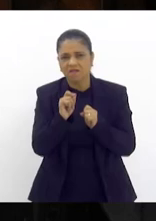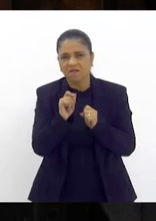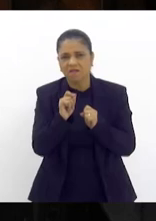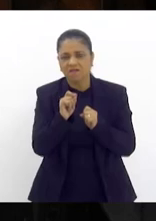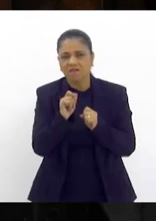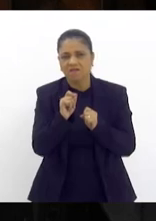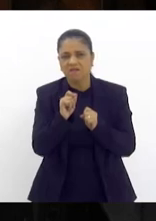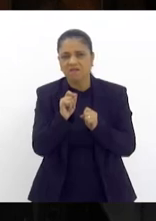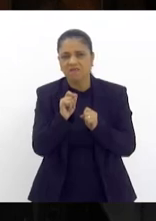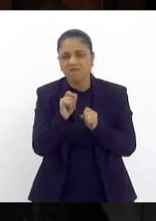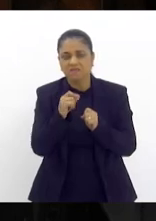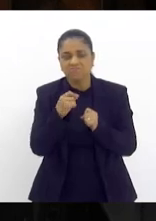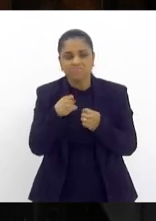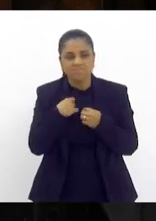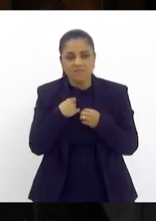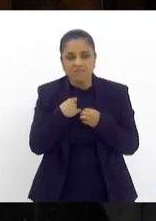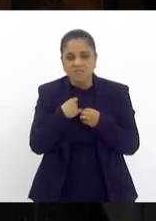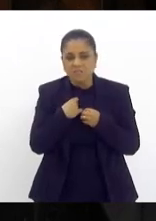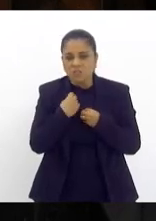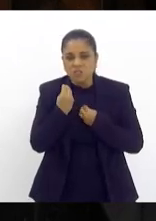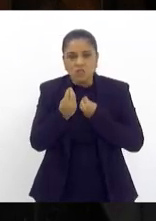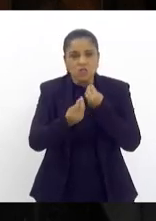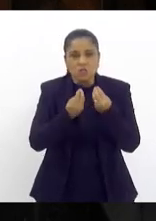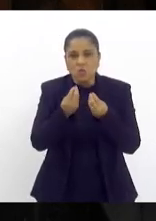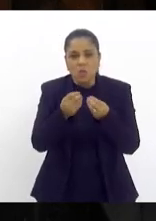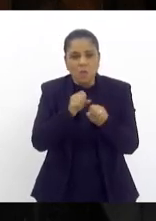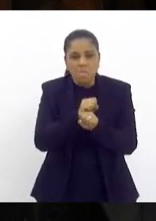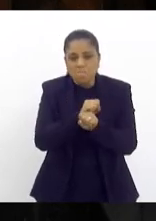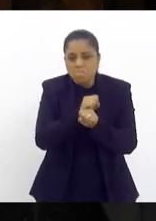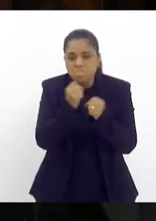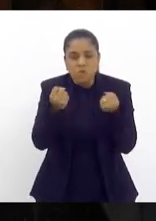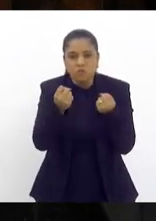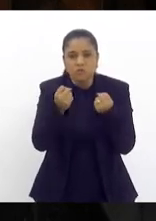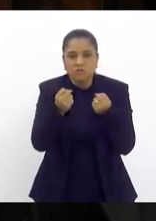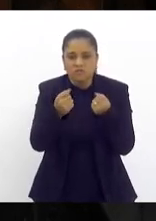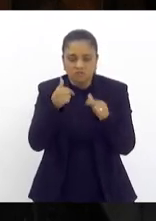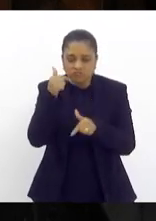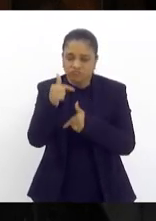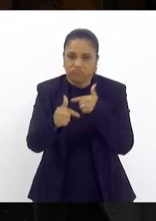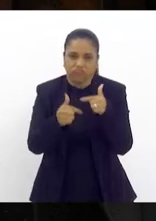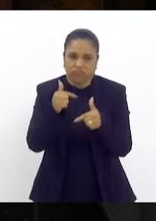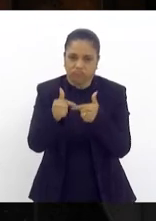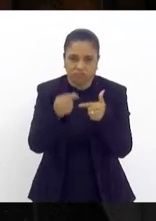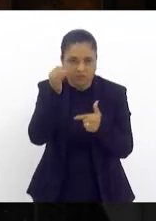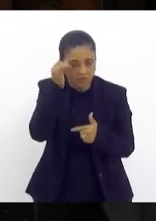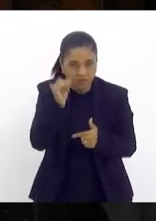de profunda impotência. É como a sociedade mundial